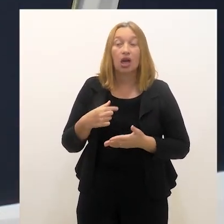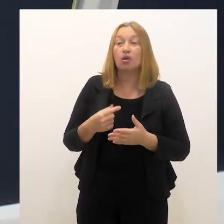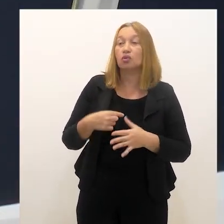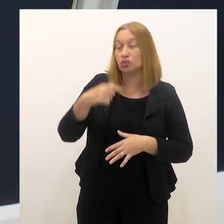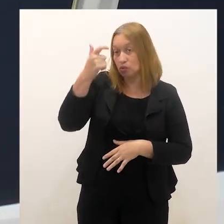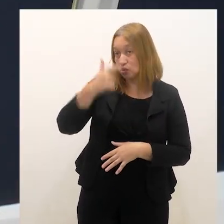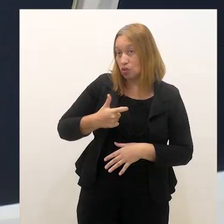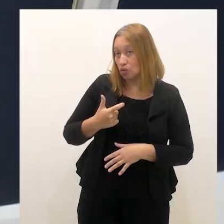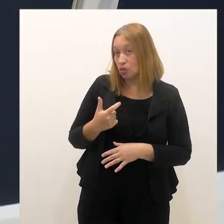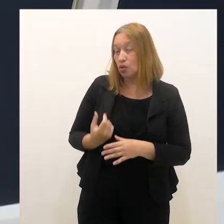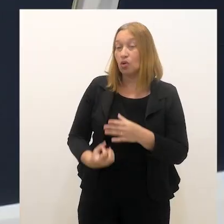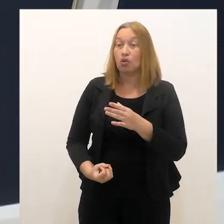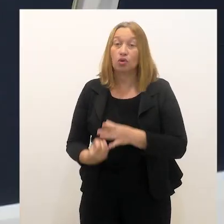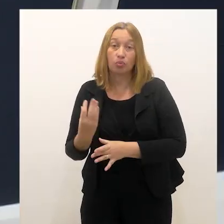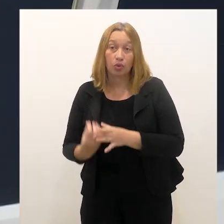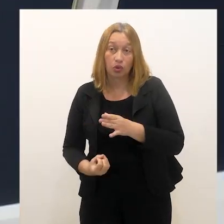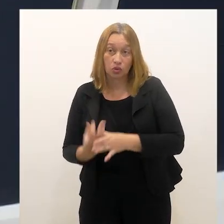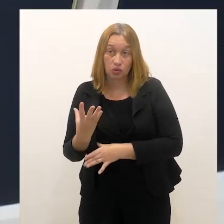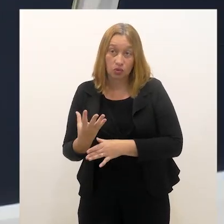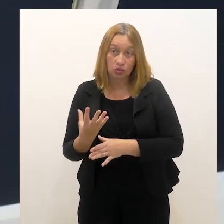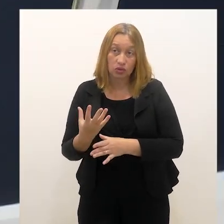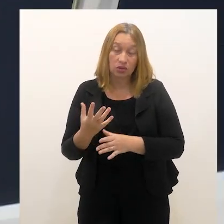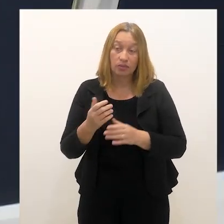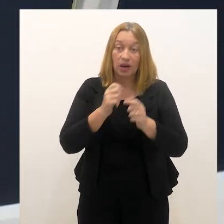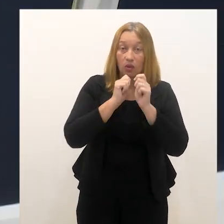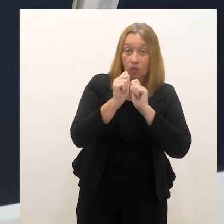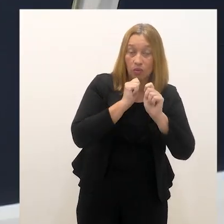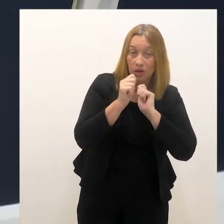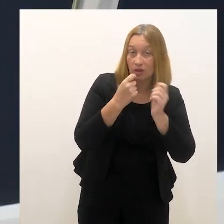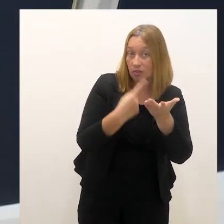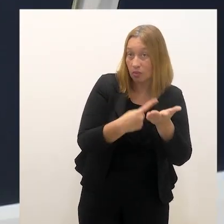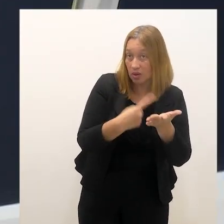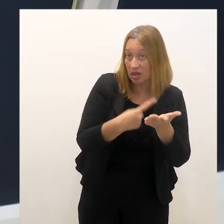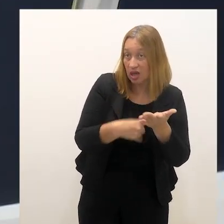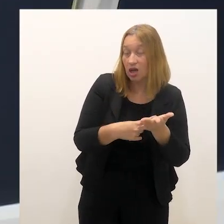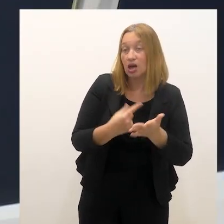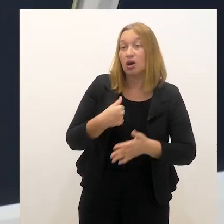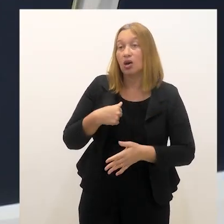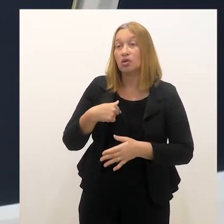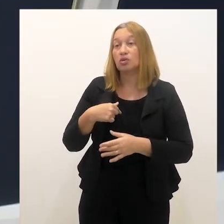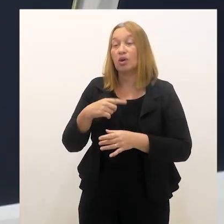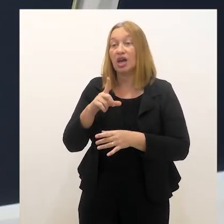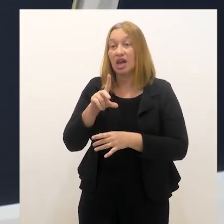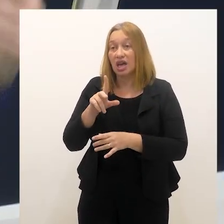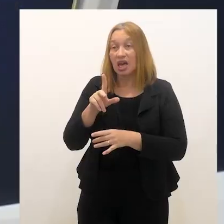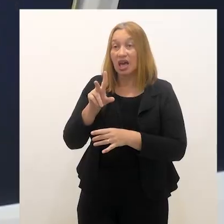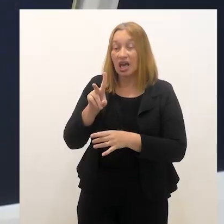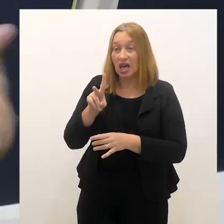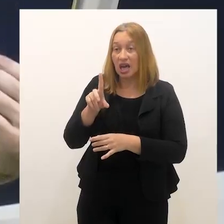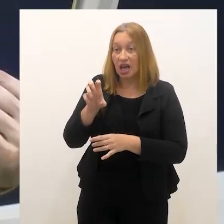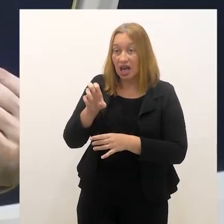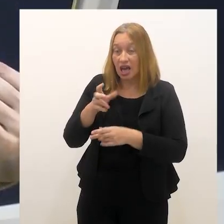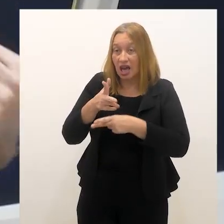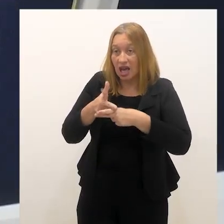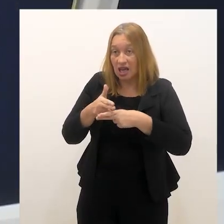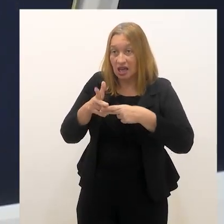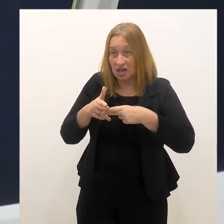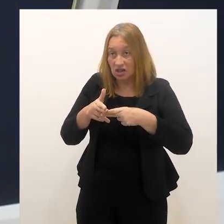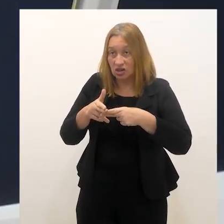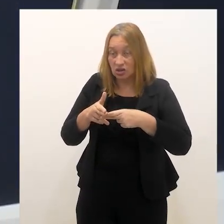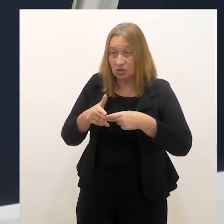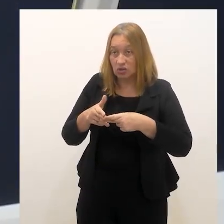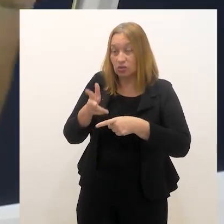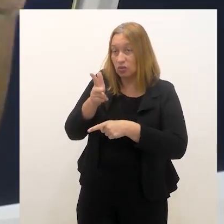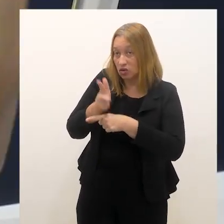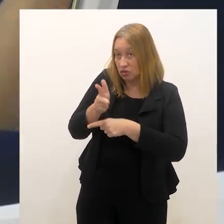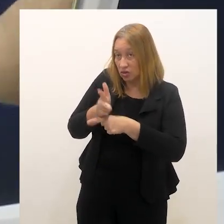sendo produtor para marcar a entrevista. Acabo sendo editor, porque eu edito os vídeos.